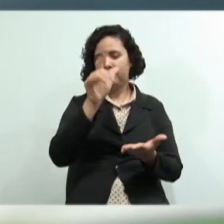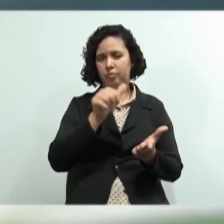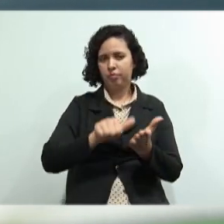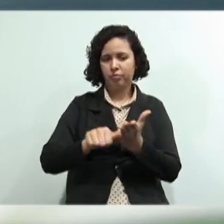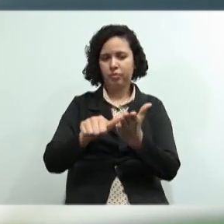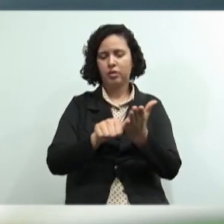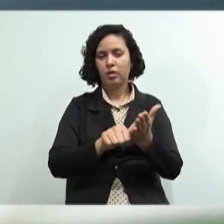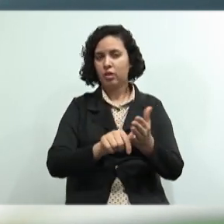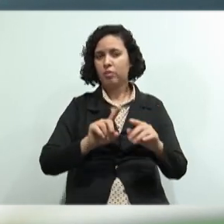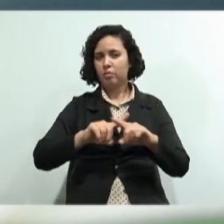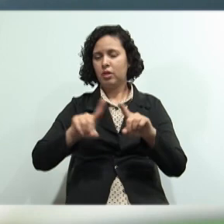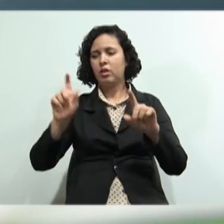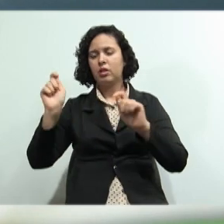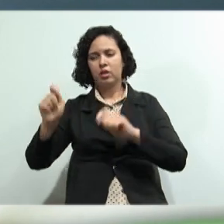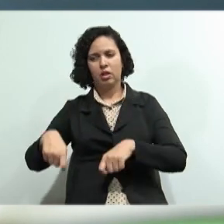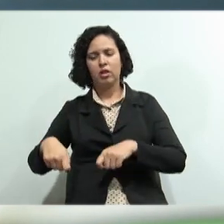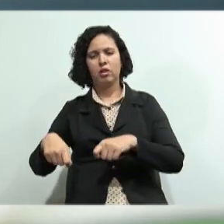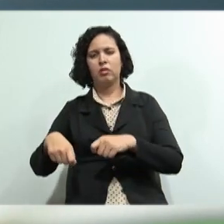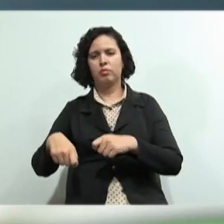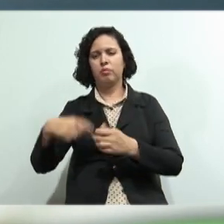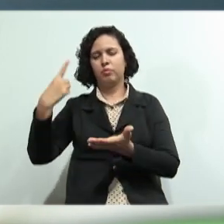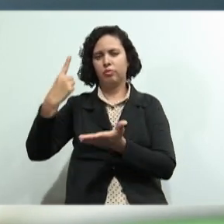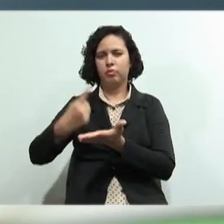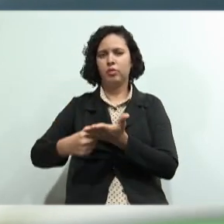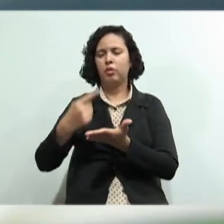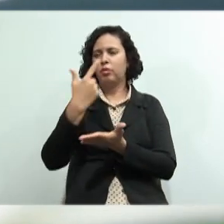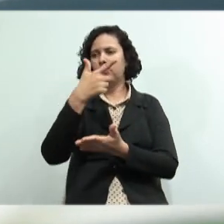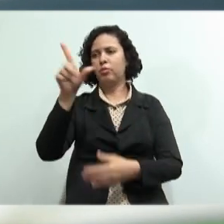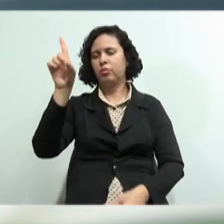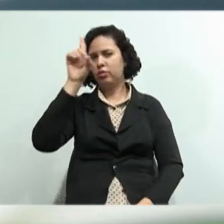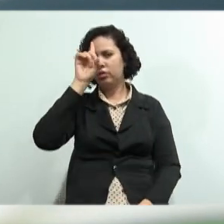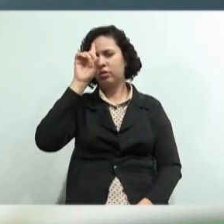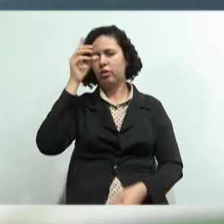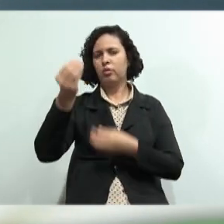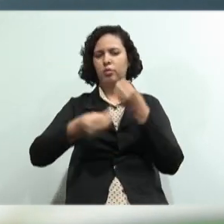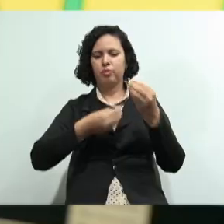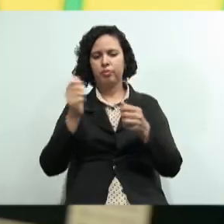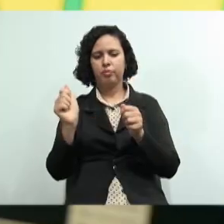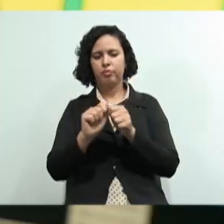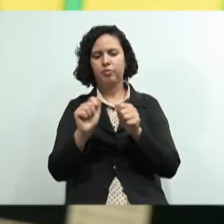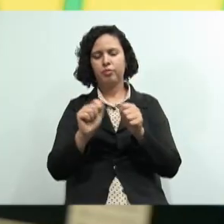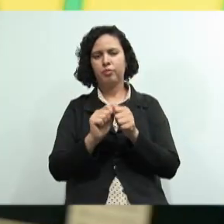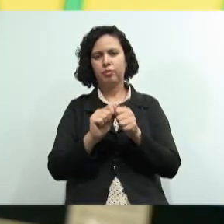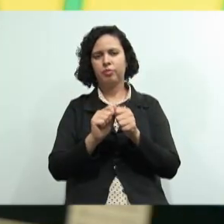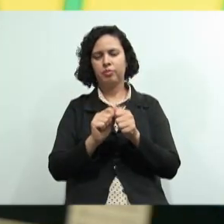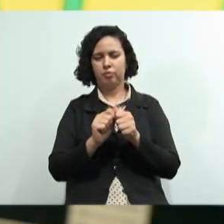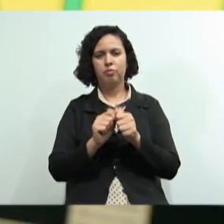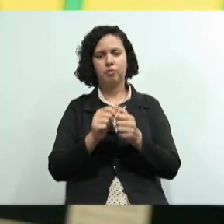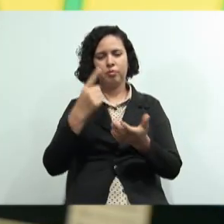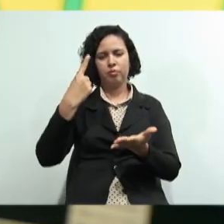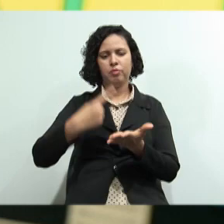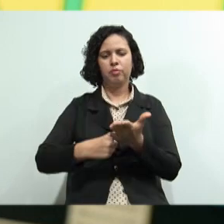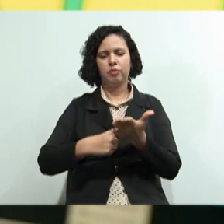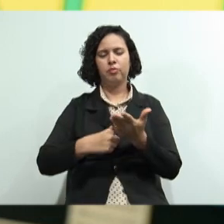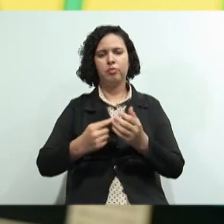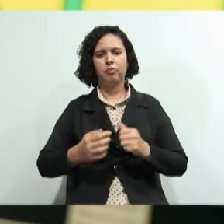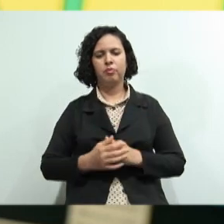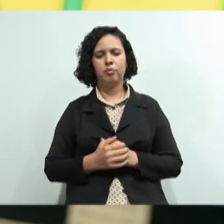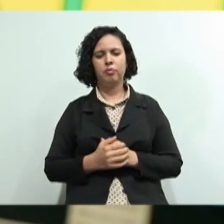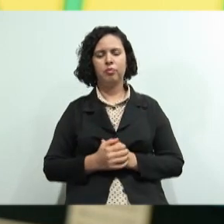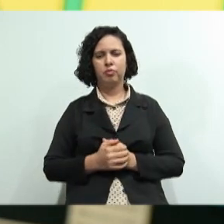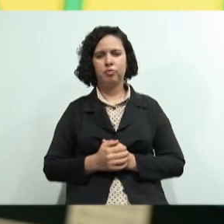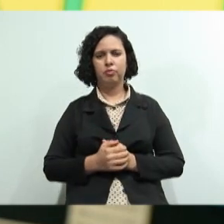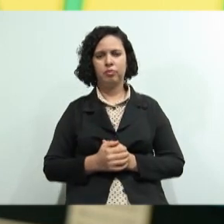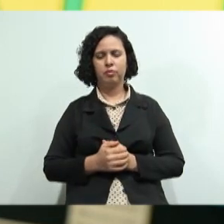gente pode estar agendando o seu atendimento e eu explico para o senhor certinho como é que faz, pode ser? Claro, pode ser sim. Eu gostaria de